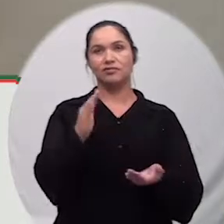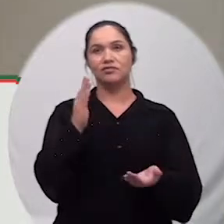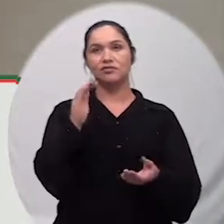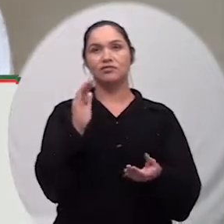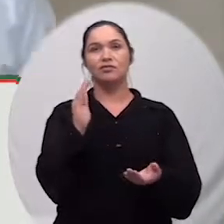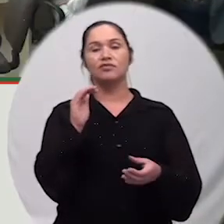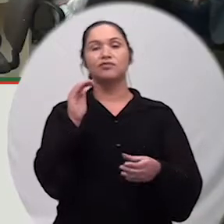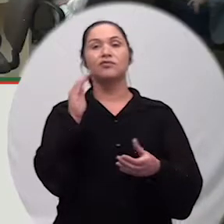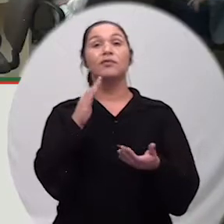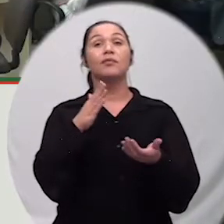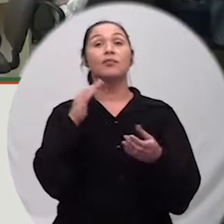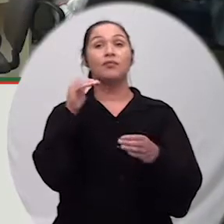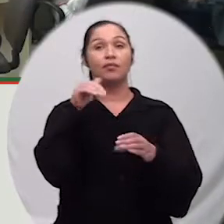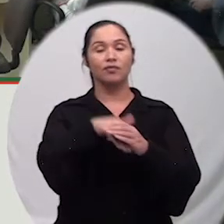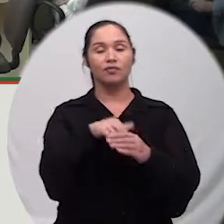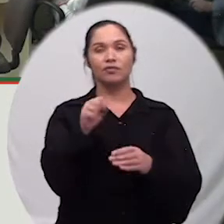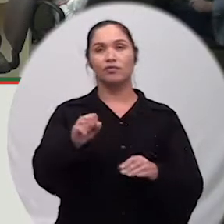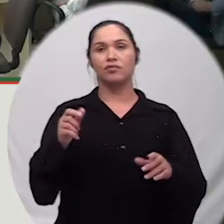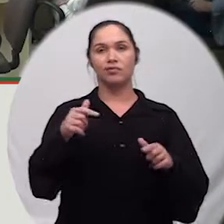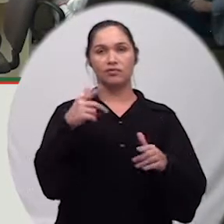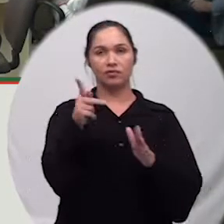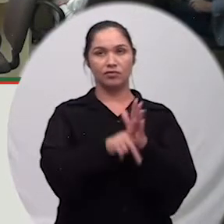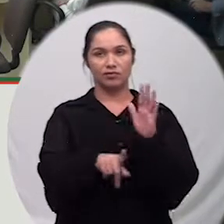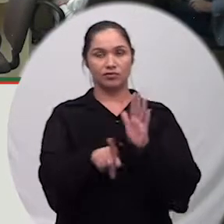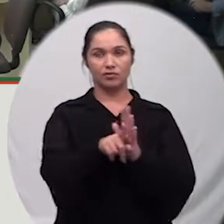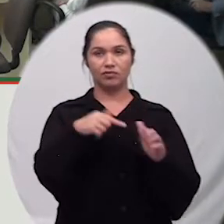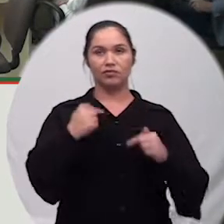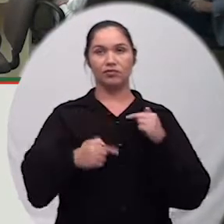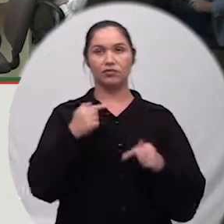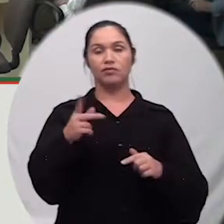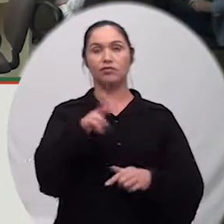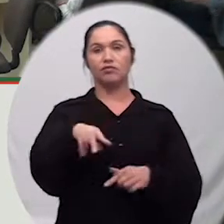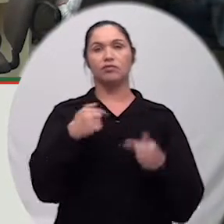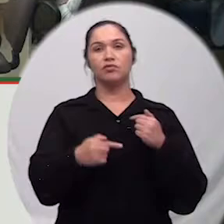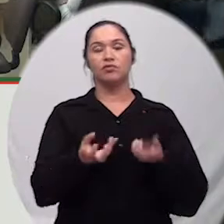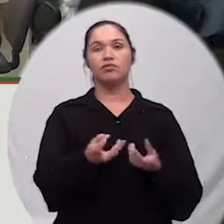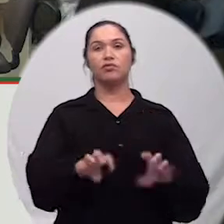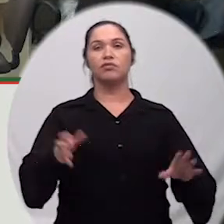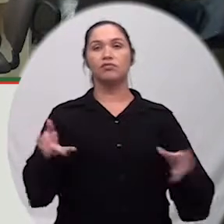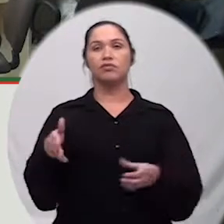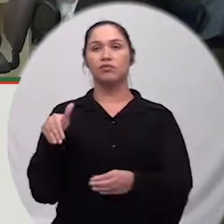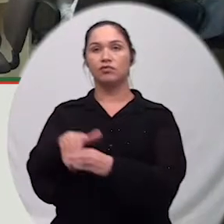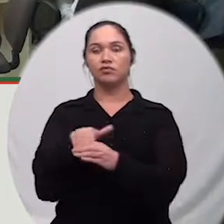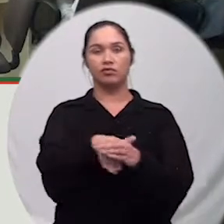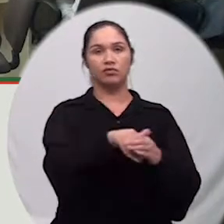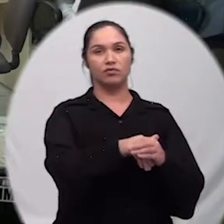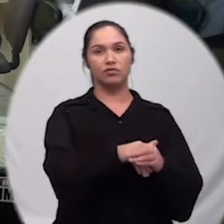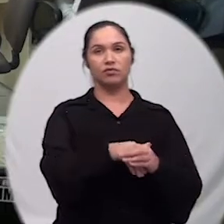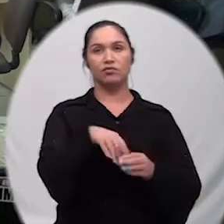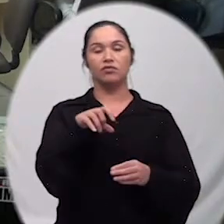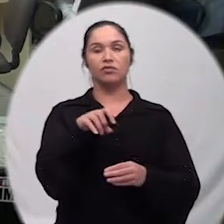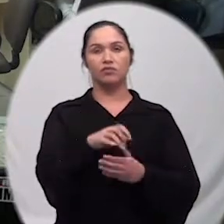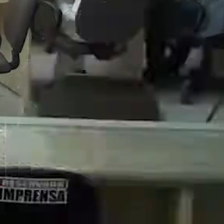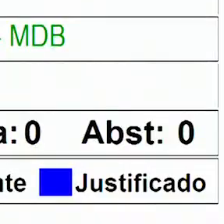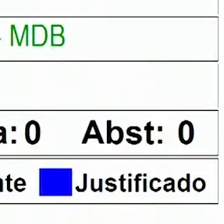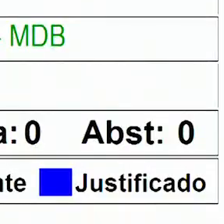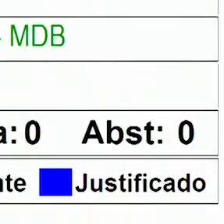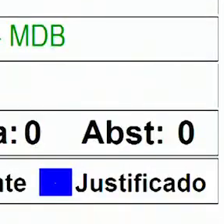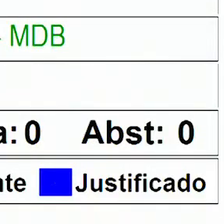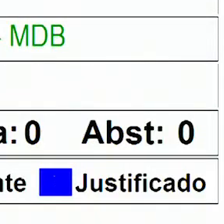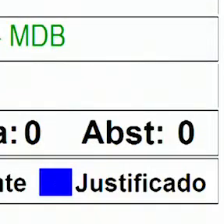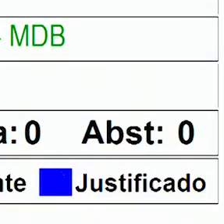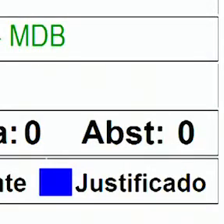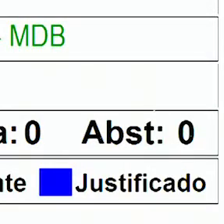Parabéns. Projeto continua em discussão. Não havendo quem queira discutir, está em votação.